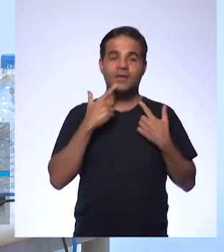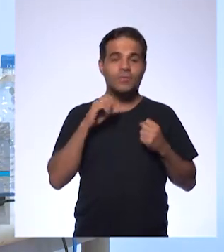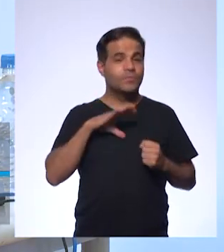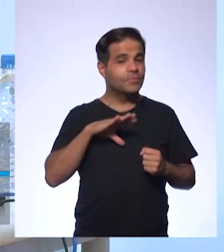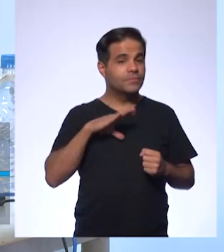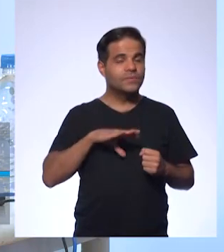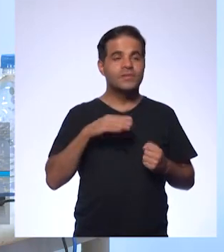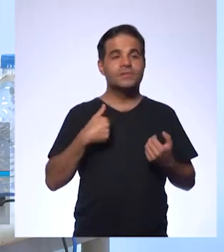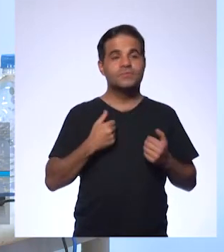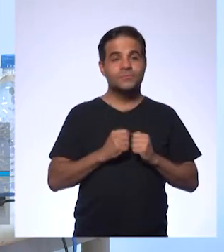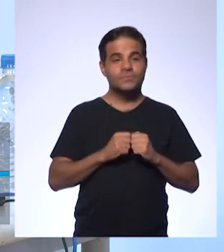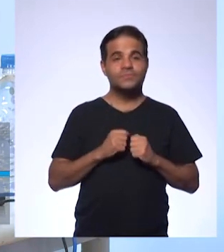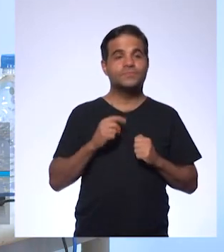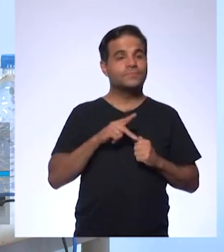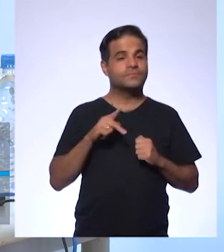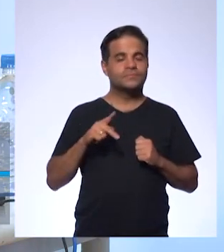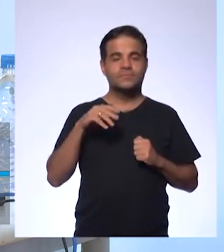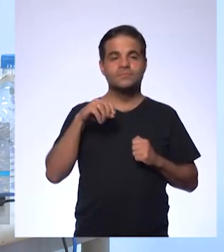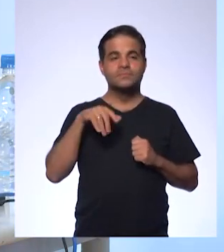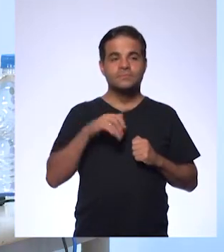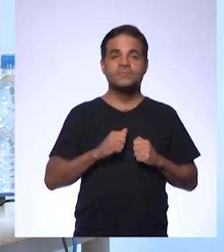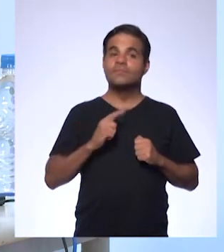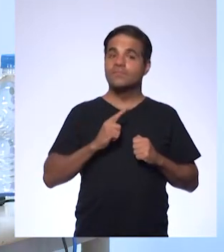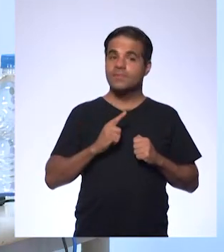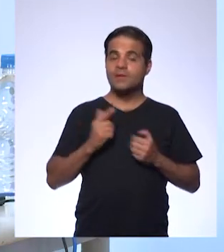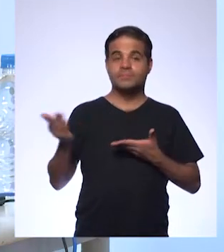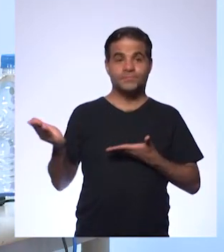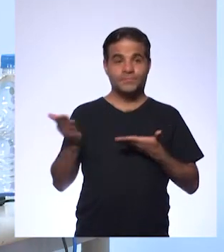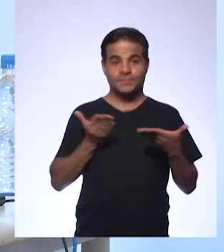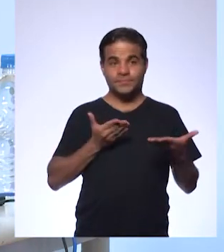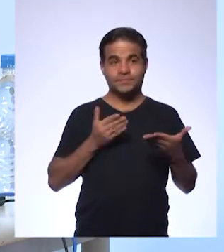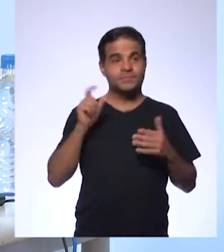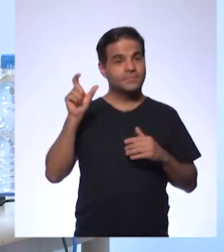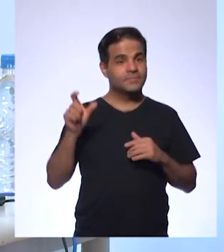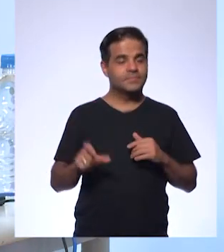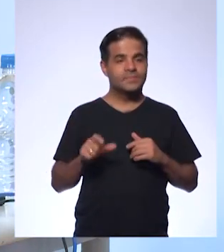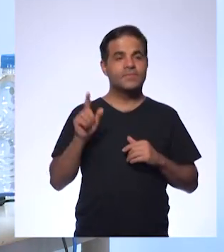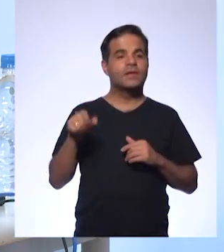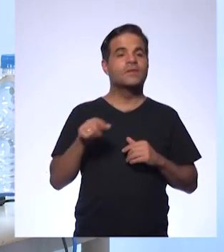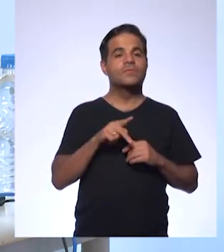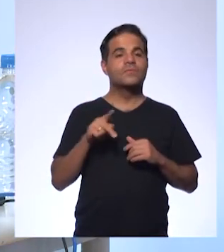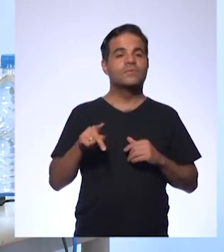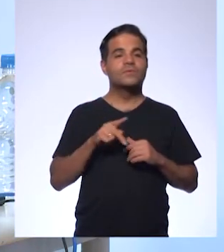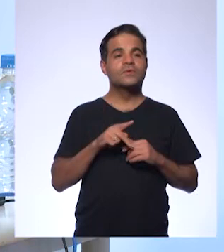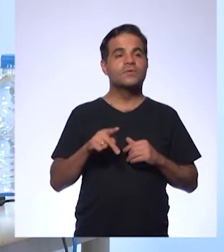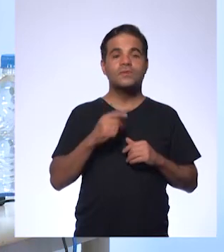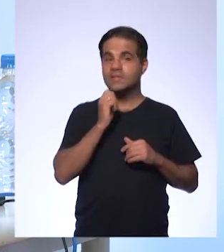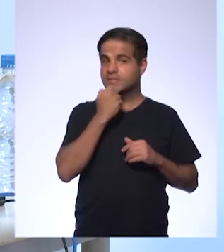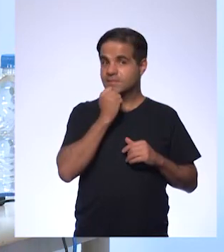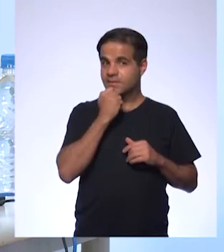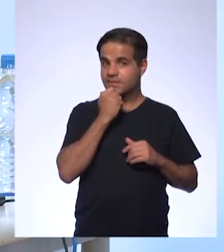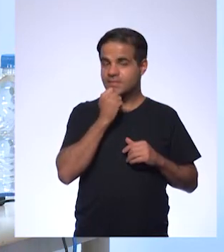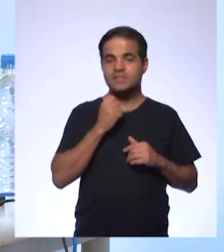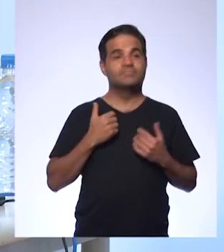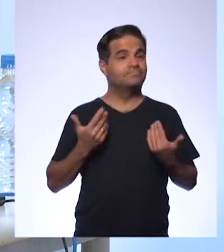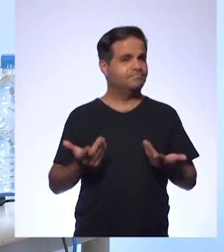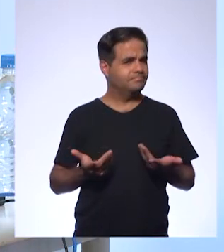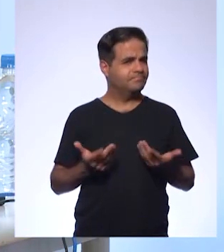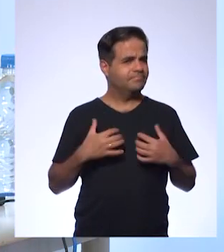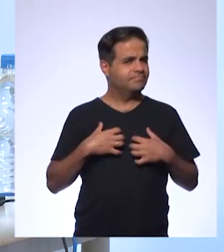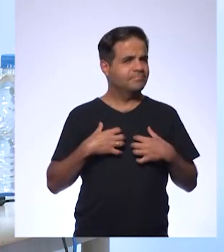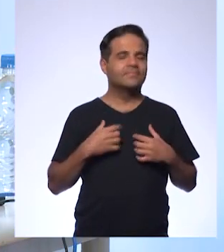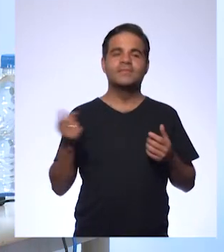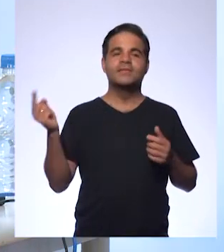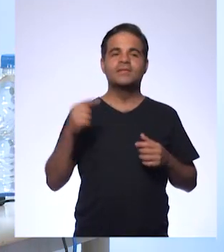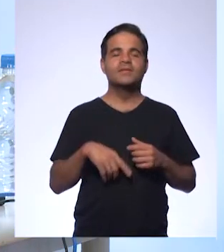portuguesa, comigo, professora Mônica. Hoje temos uma convidada aqui e é uma professora de ciência, gente. Eu